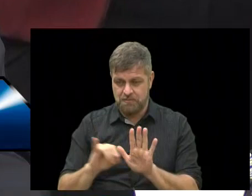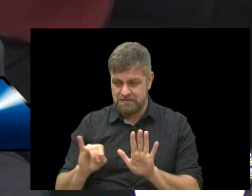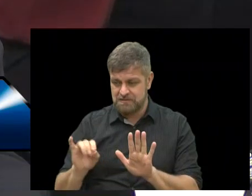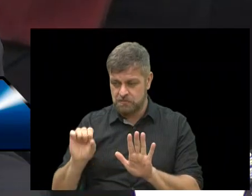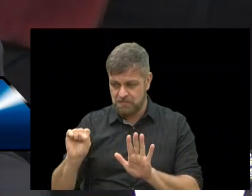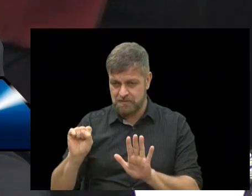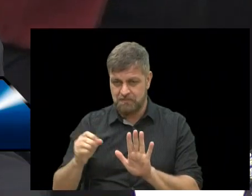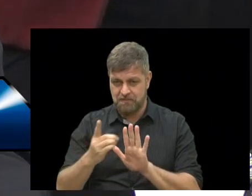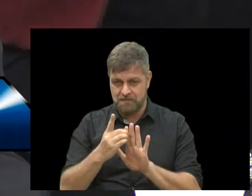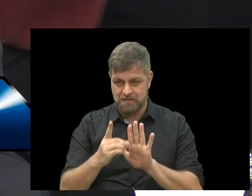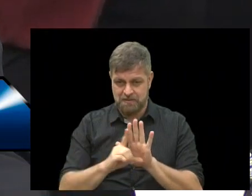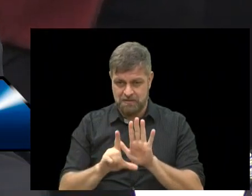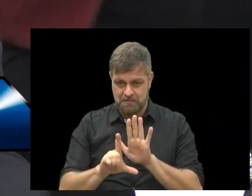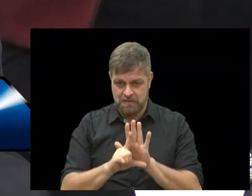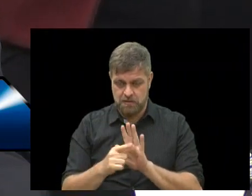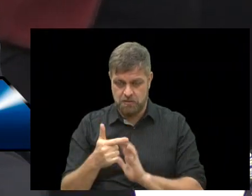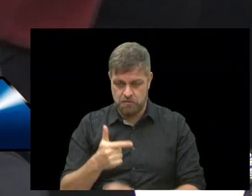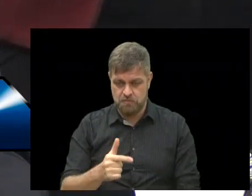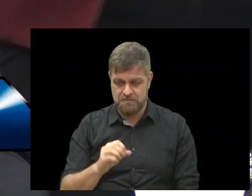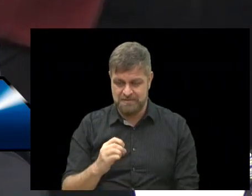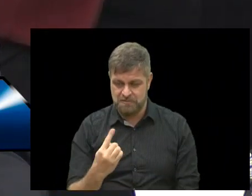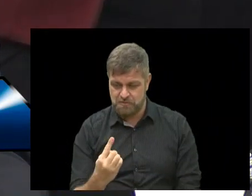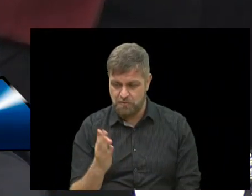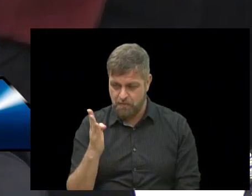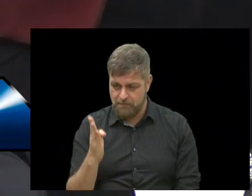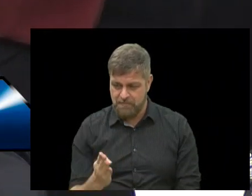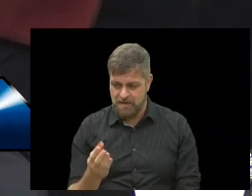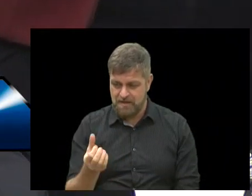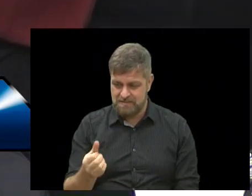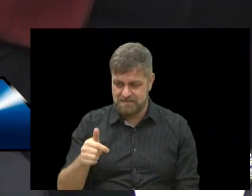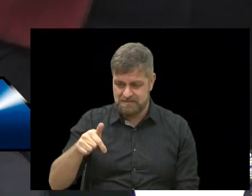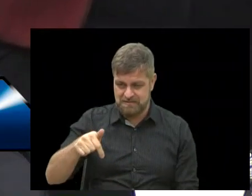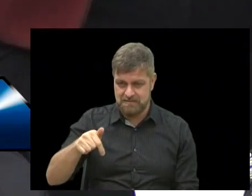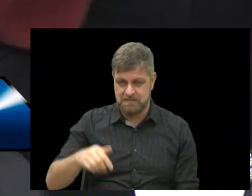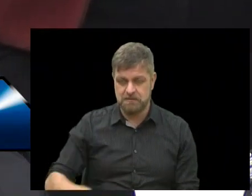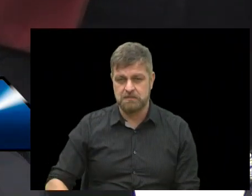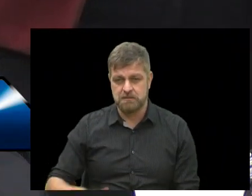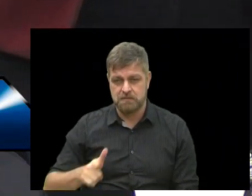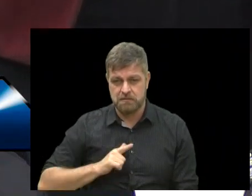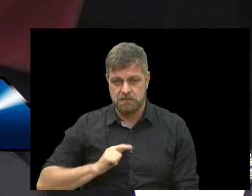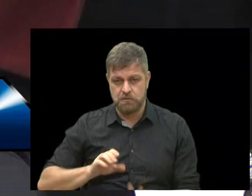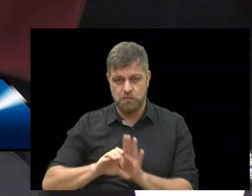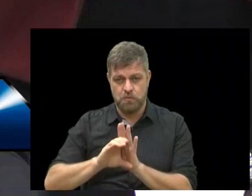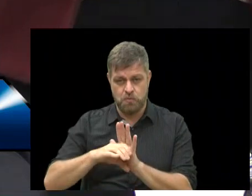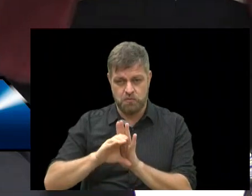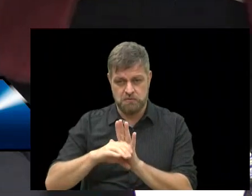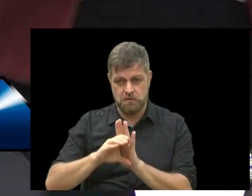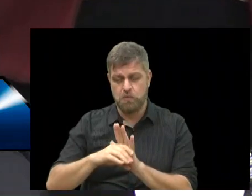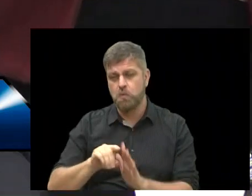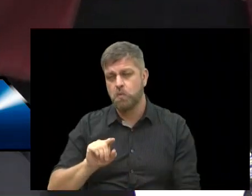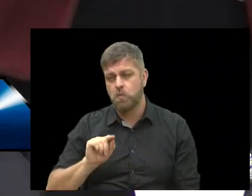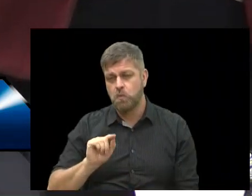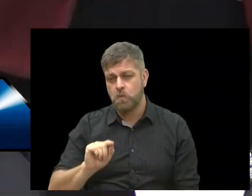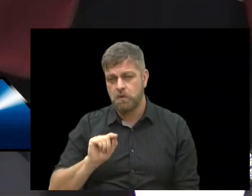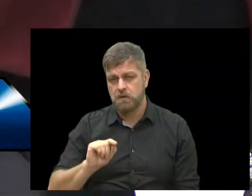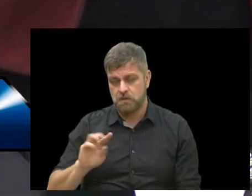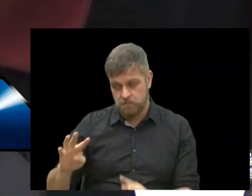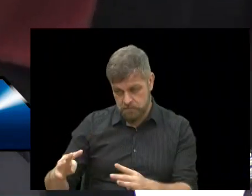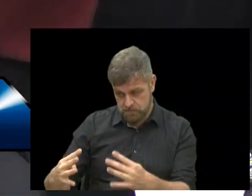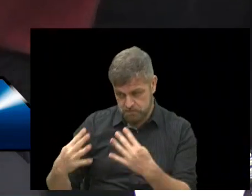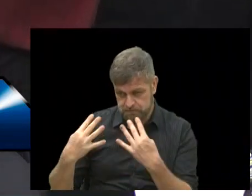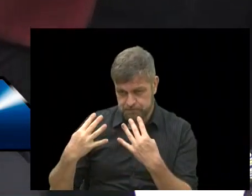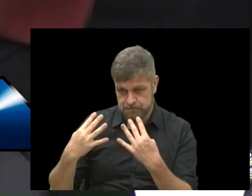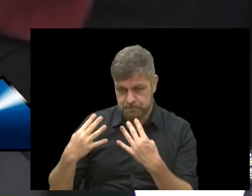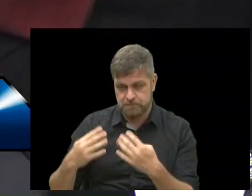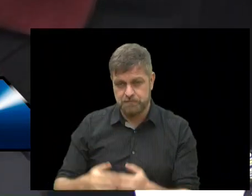8º, do Decreto-Lei 201, de 1967, consistente em, por gentileza, senhores